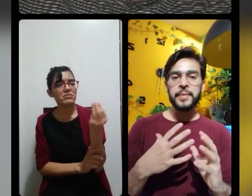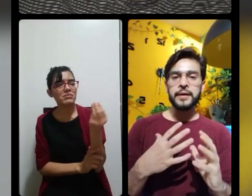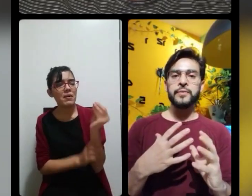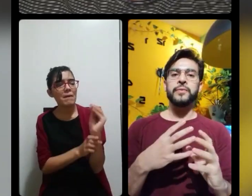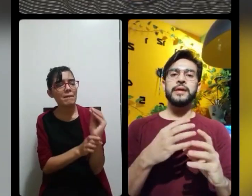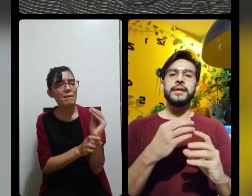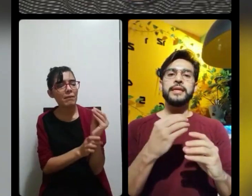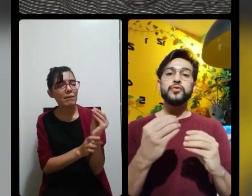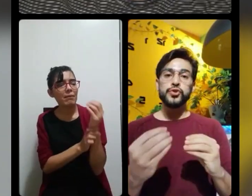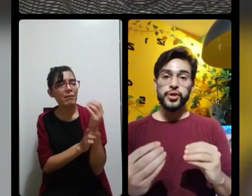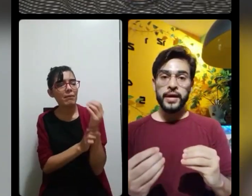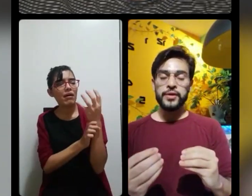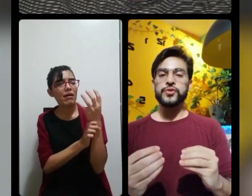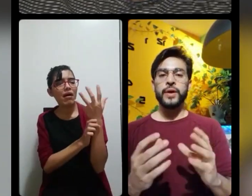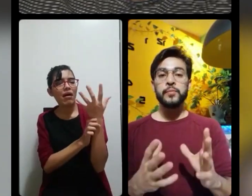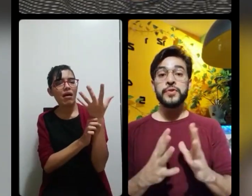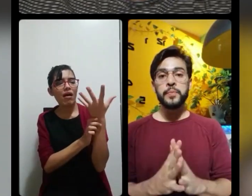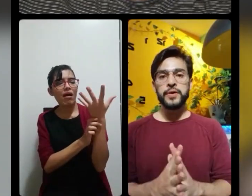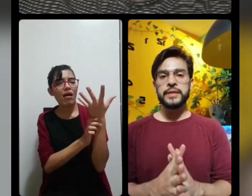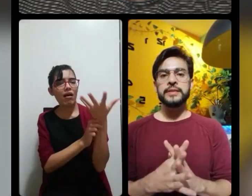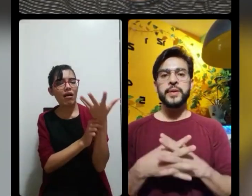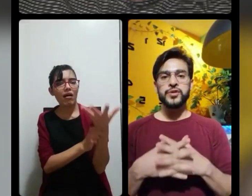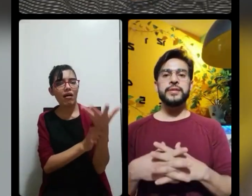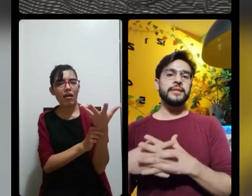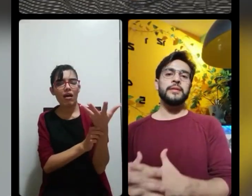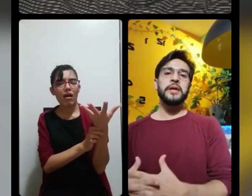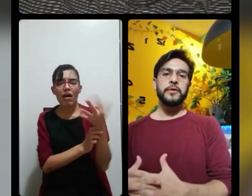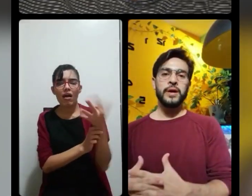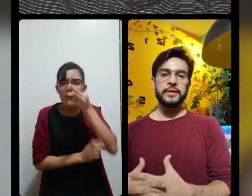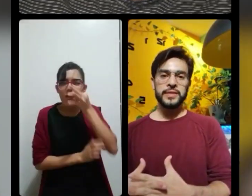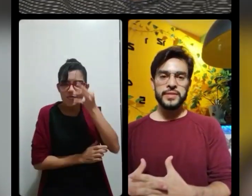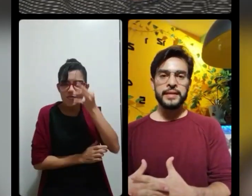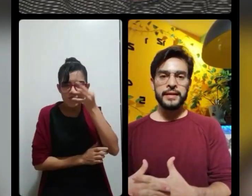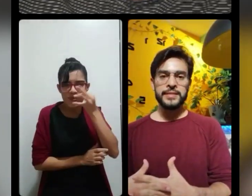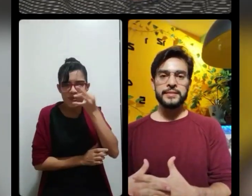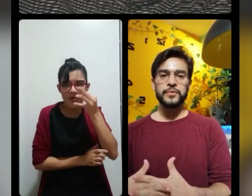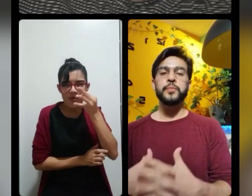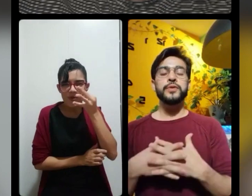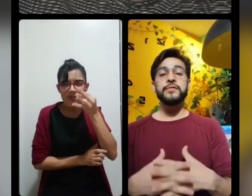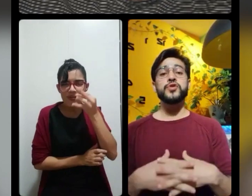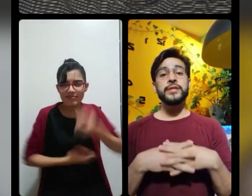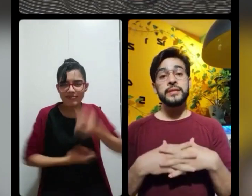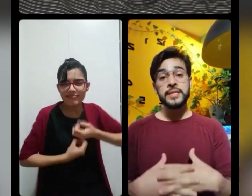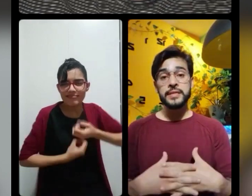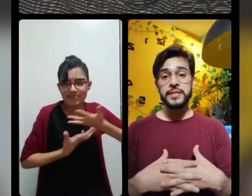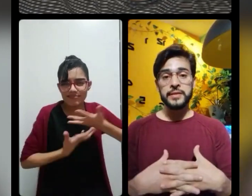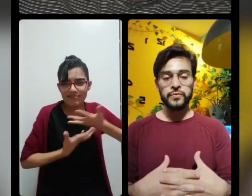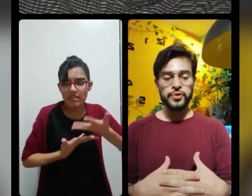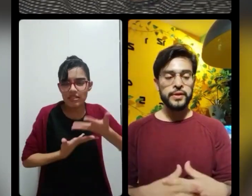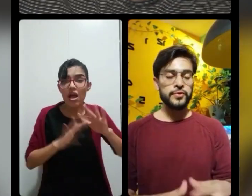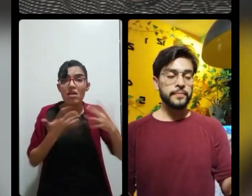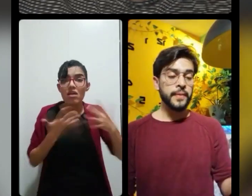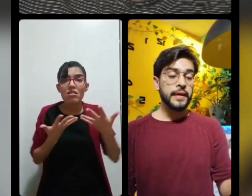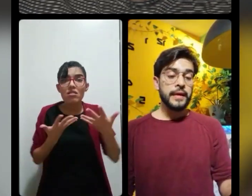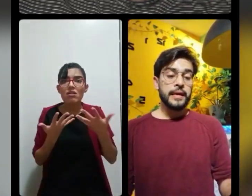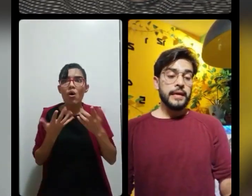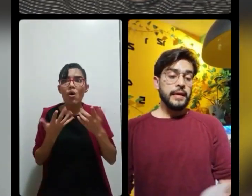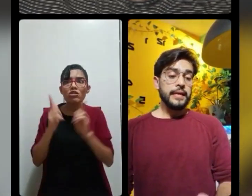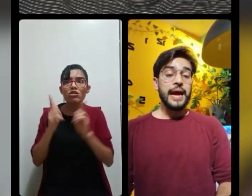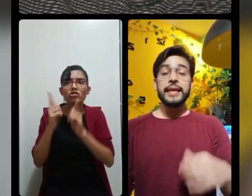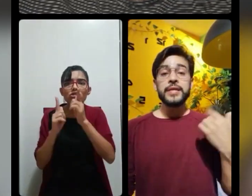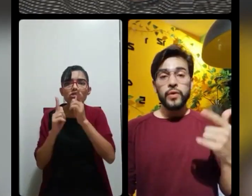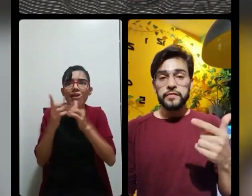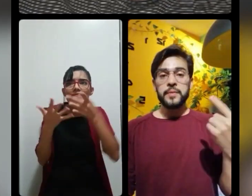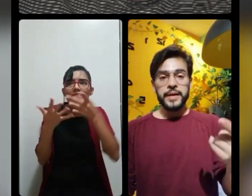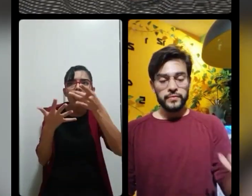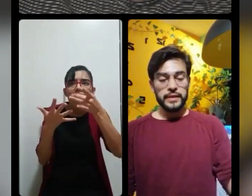anatomia da mão e do gesto é muito importante para a gente que trabalha com a língua de sinais, do ponto de vista da descrição do gesto.